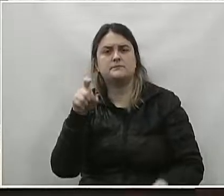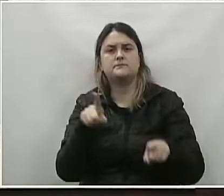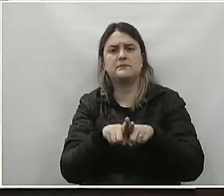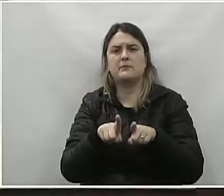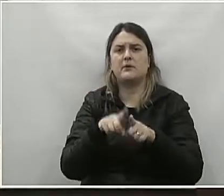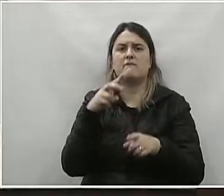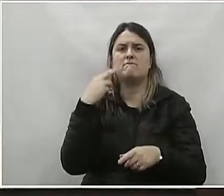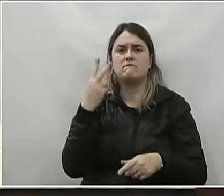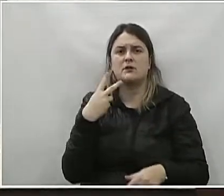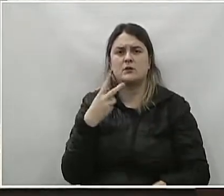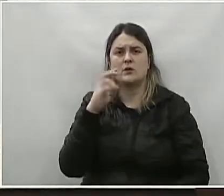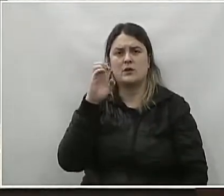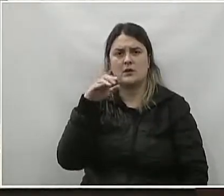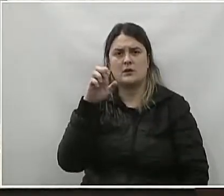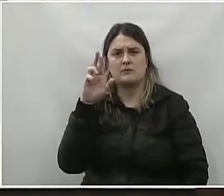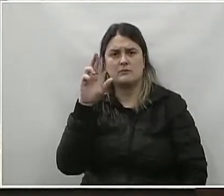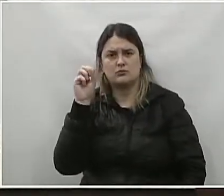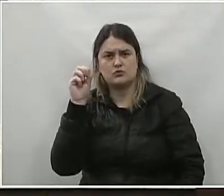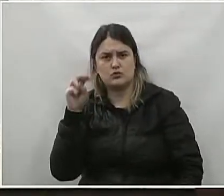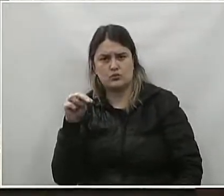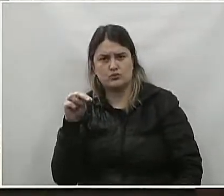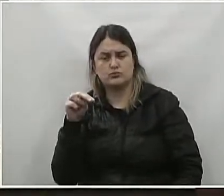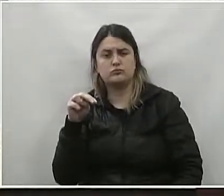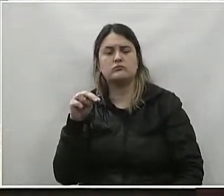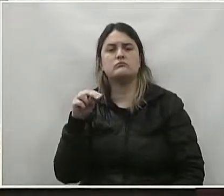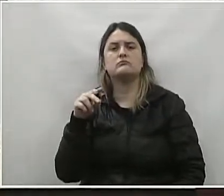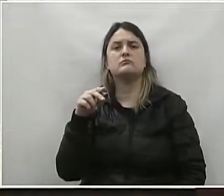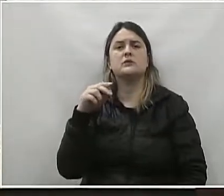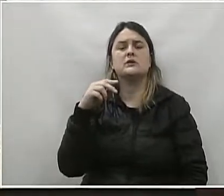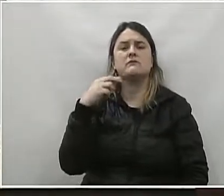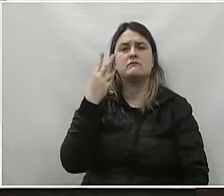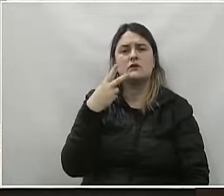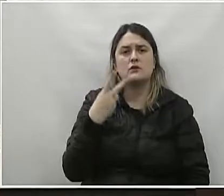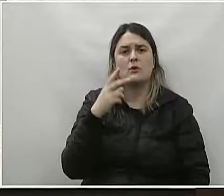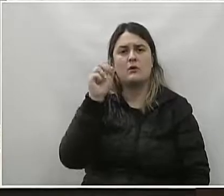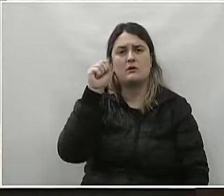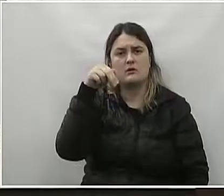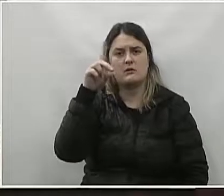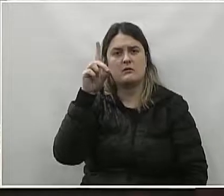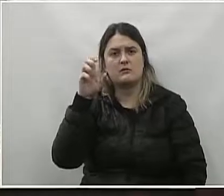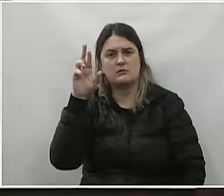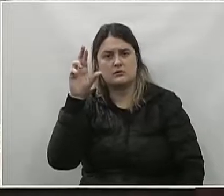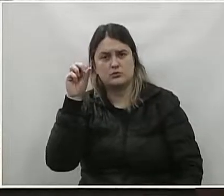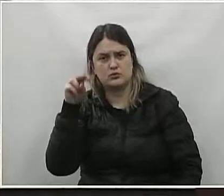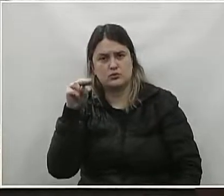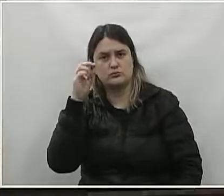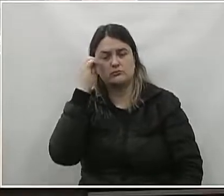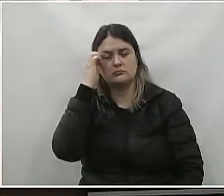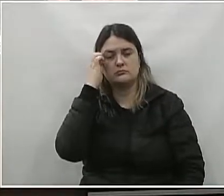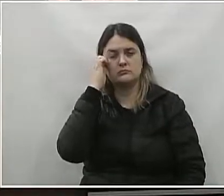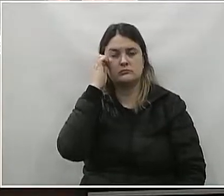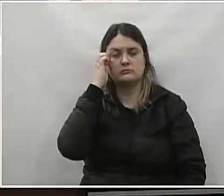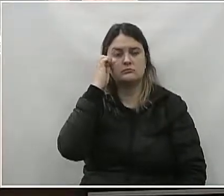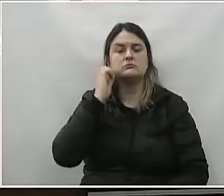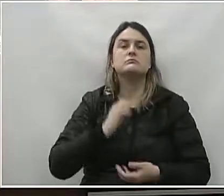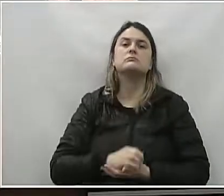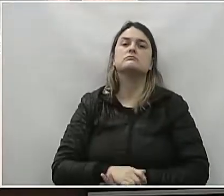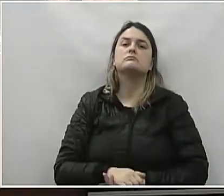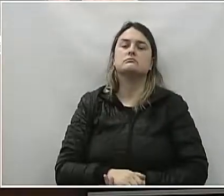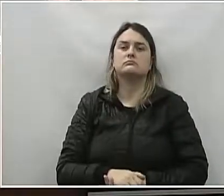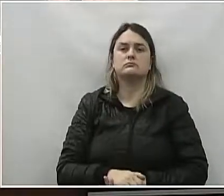os vereadores Emerson Lourenço de Souza e Anderson Luiz Cardoso Cripa. Cripa Luiz